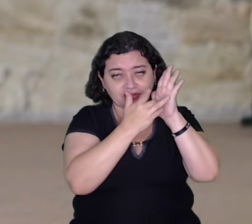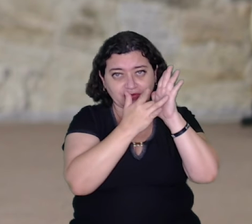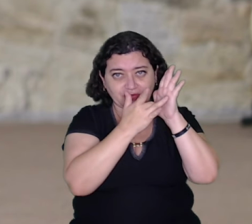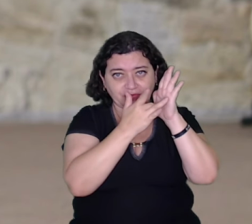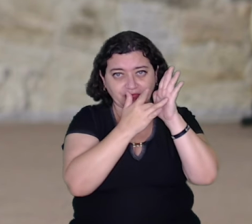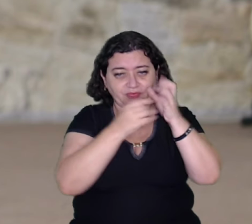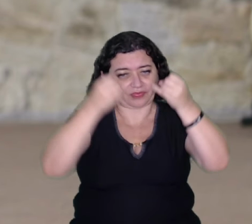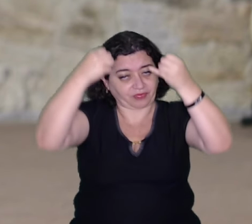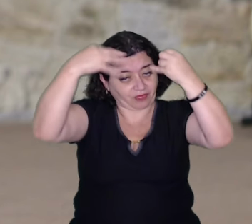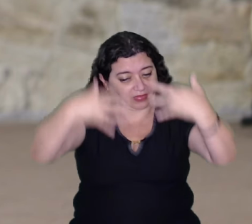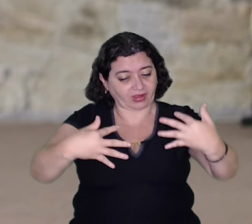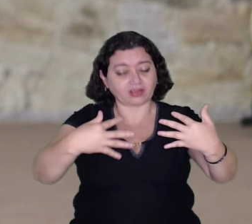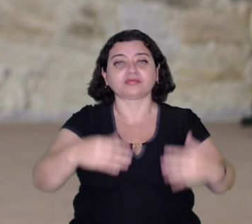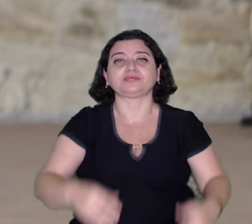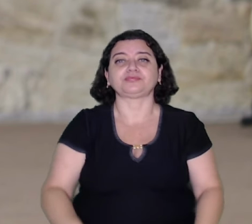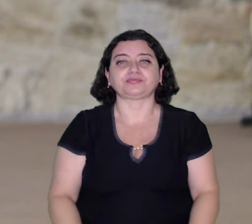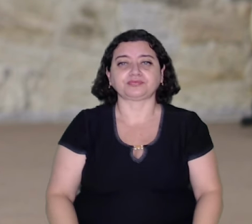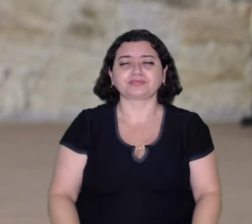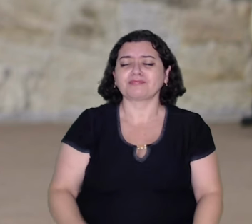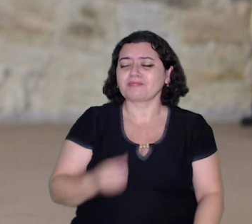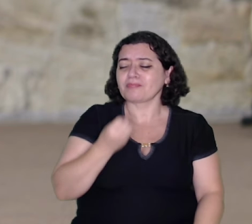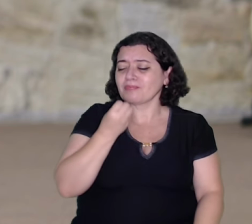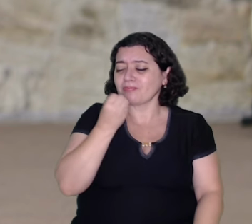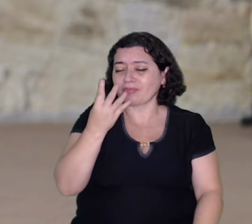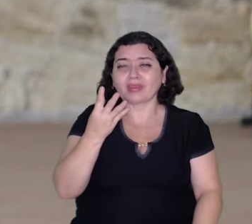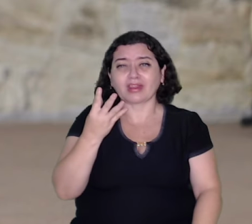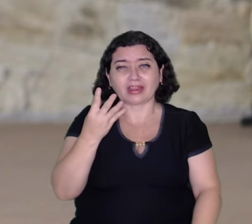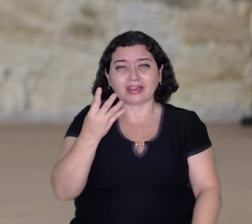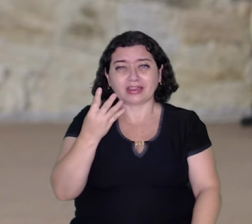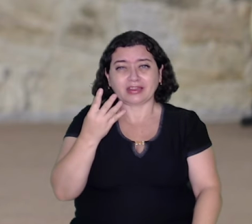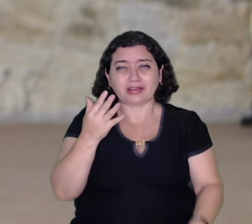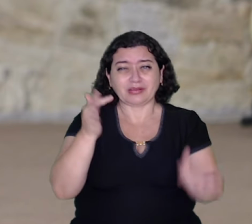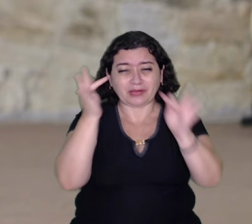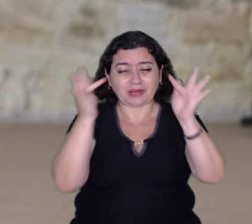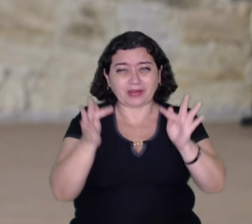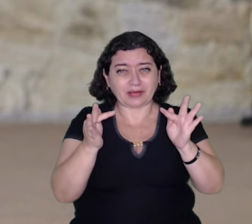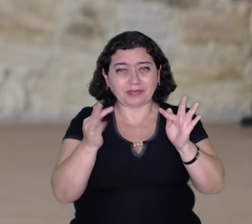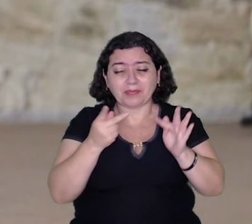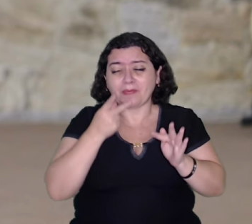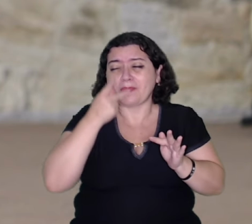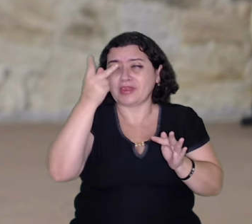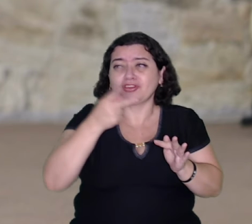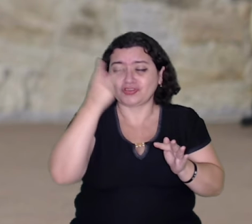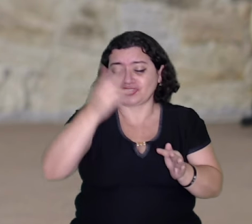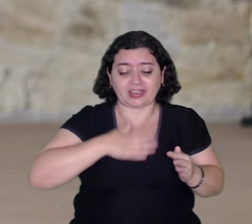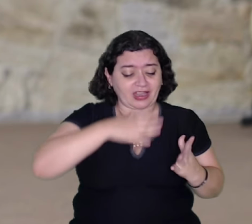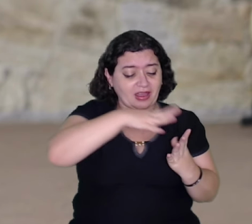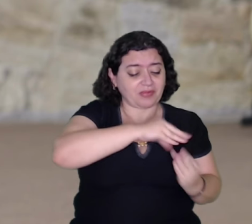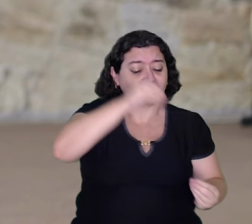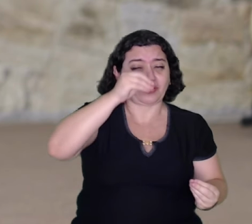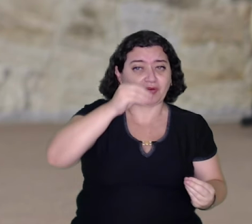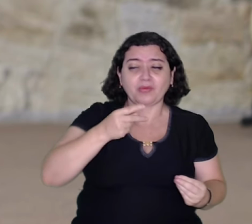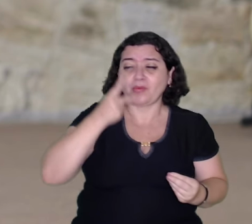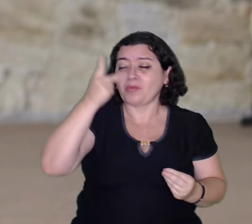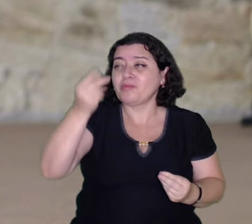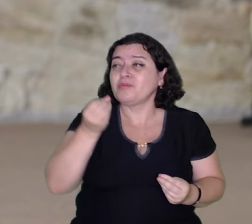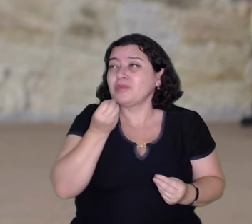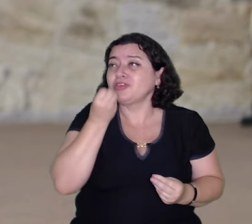que diz o seguinte: bendiga, ó Senhor, a minha alma, bendiga, ó